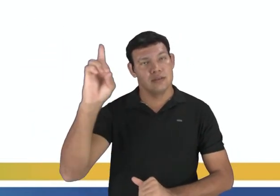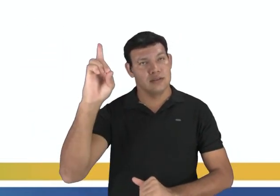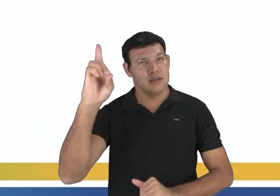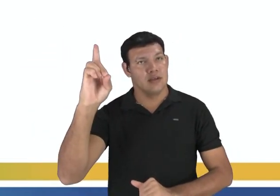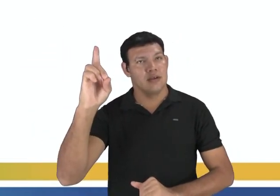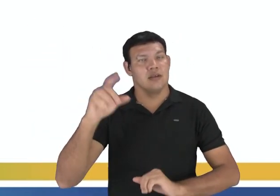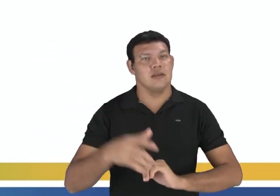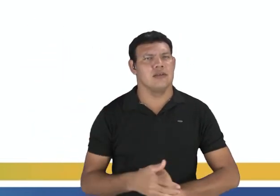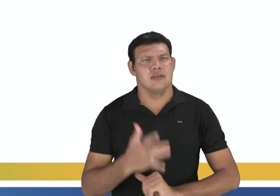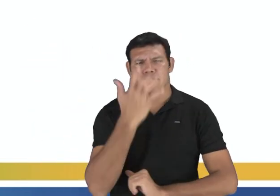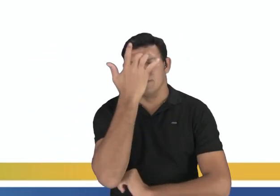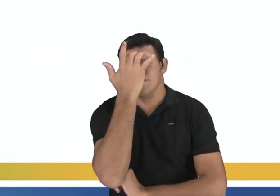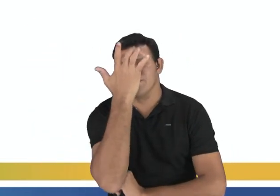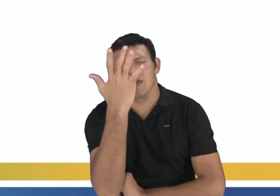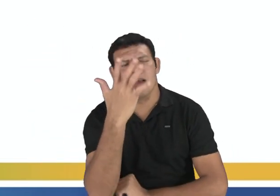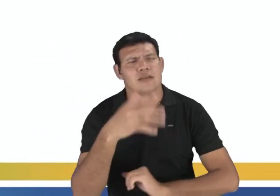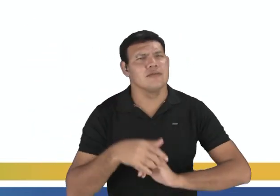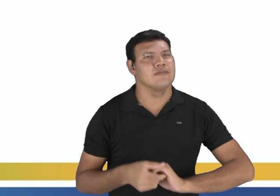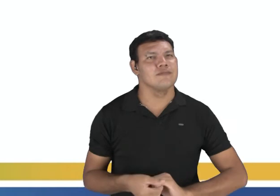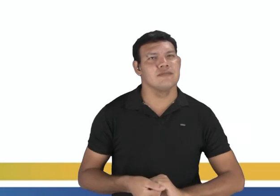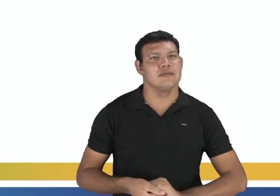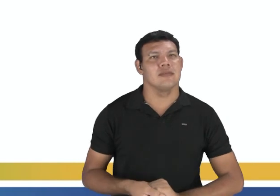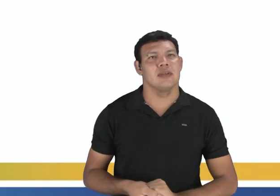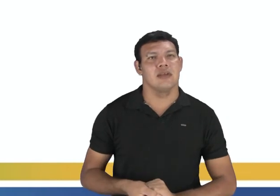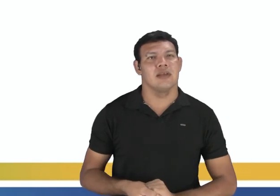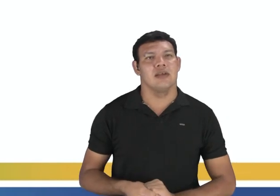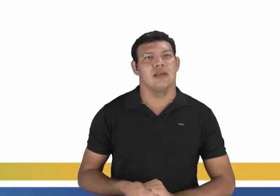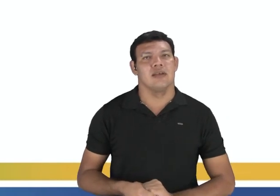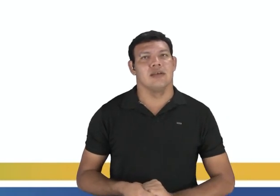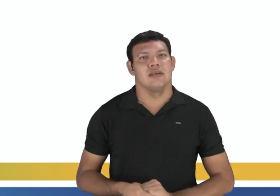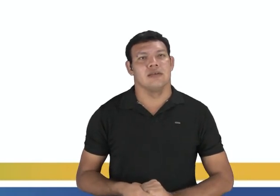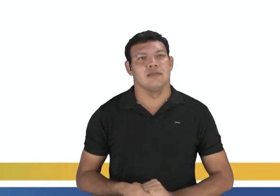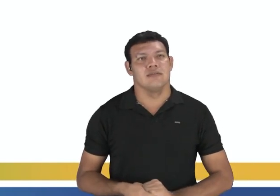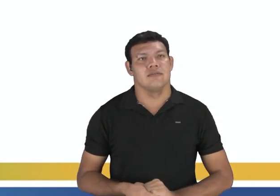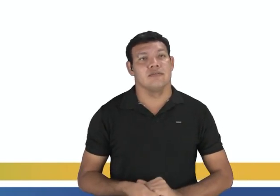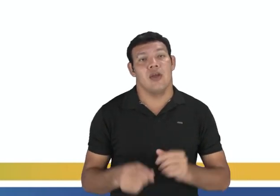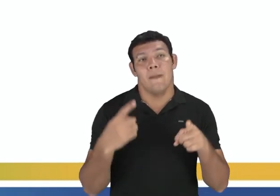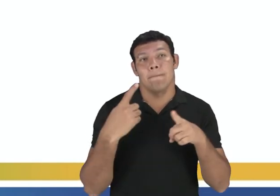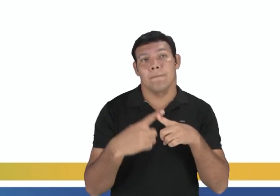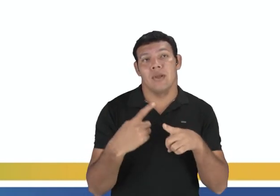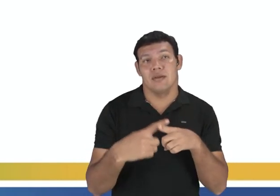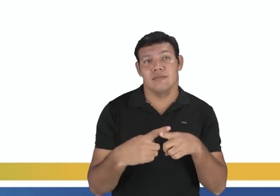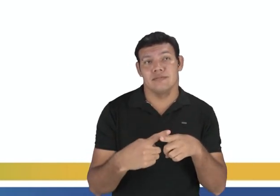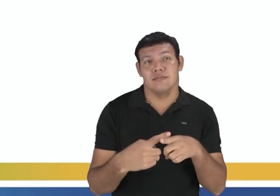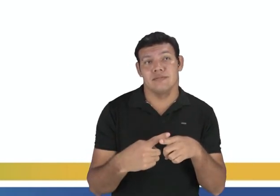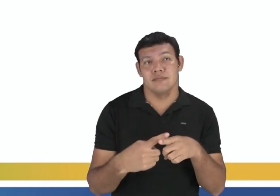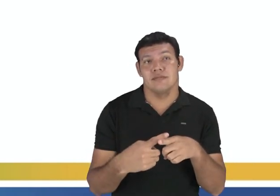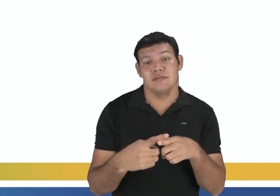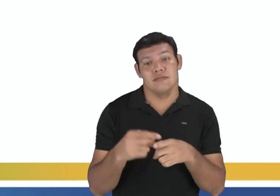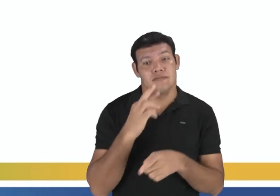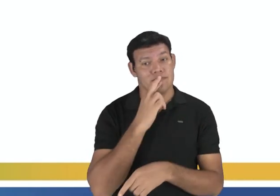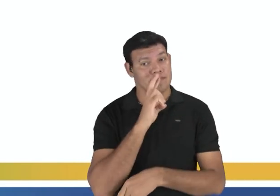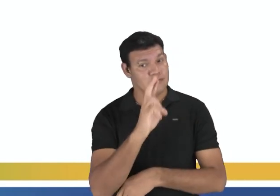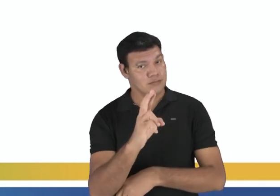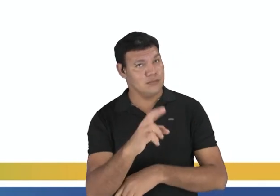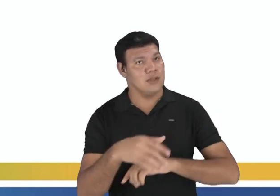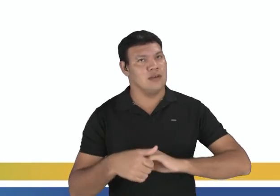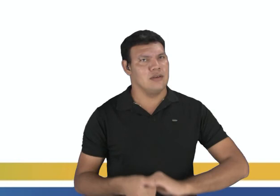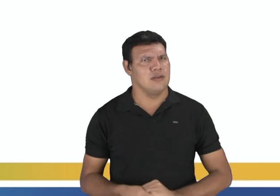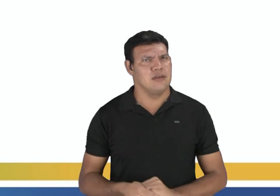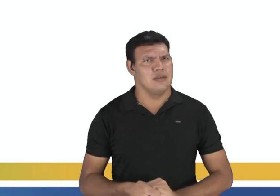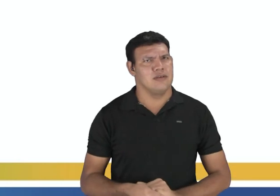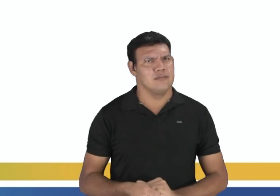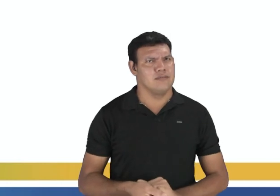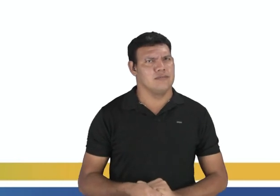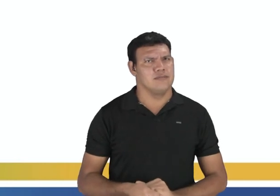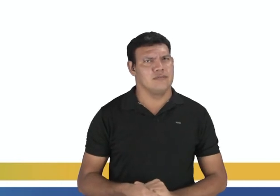Essa aqui está muito fácil porque já começa com because, tá? Because é porque para a resposta. Why jamais pode